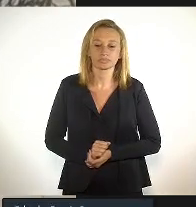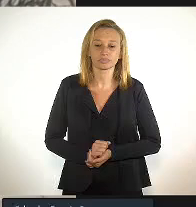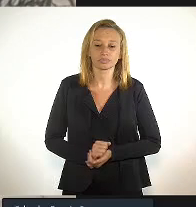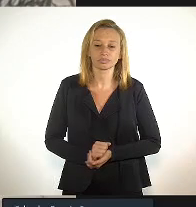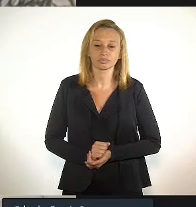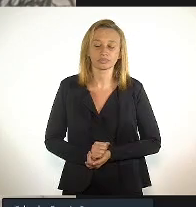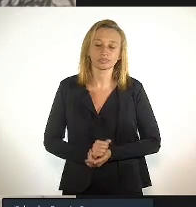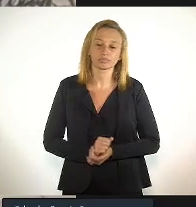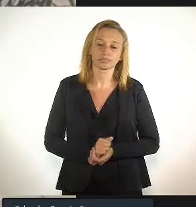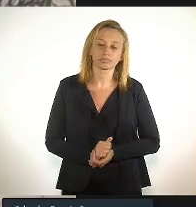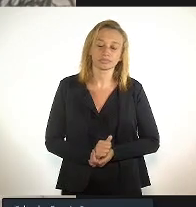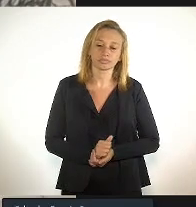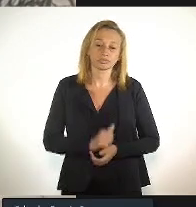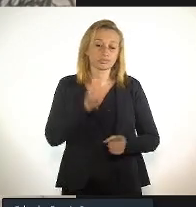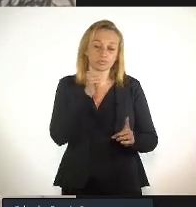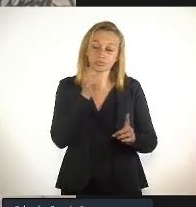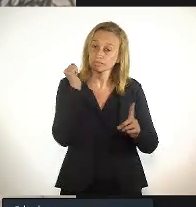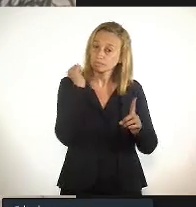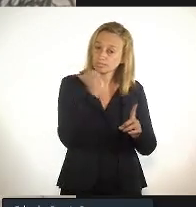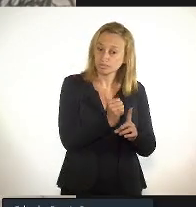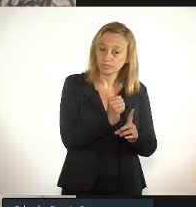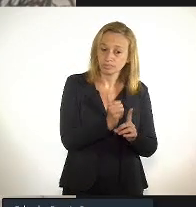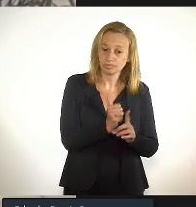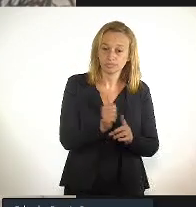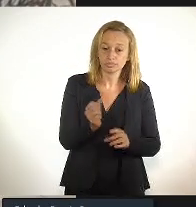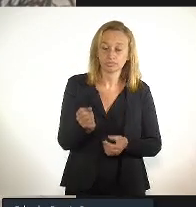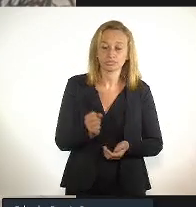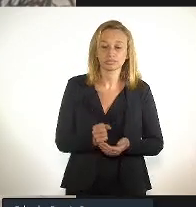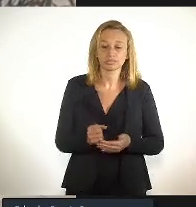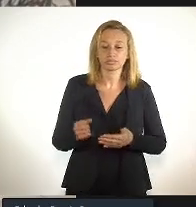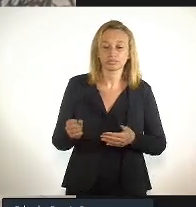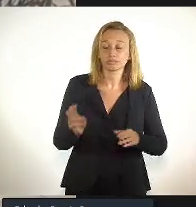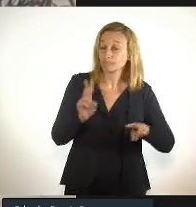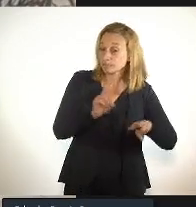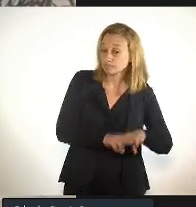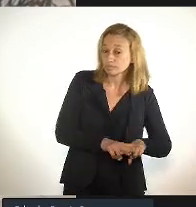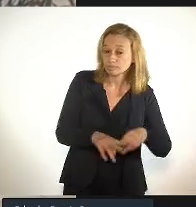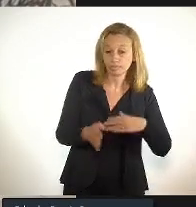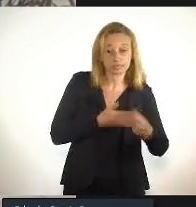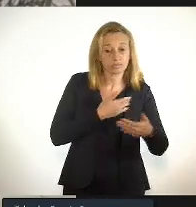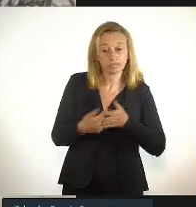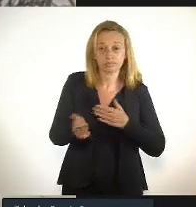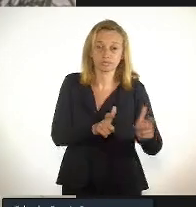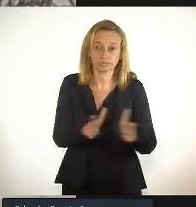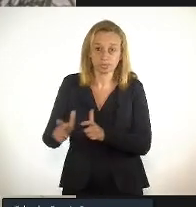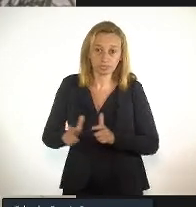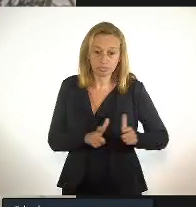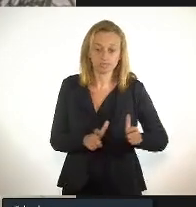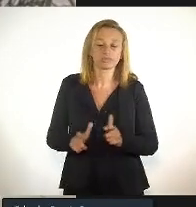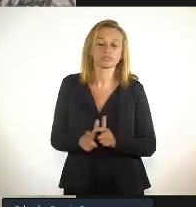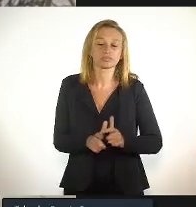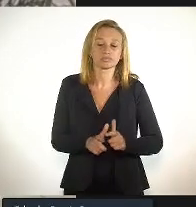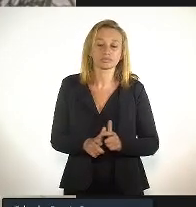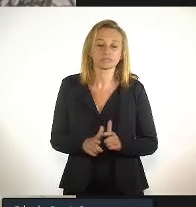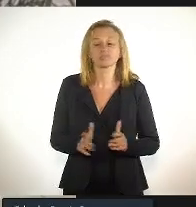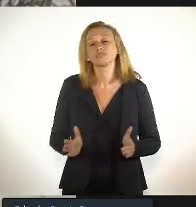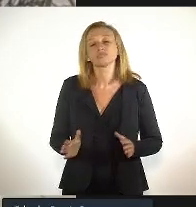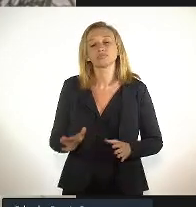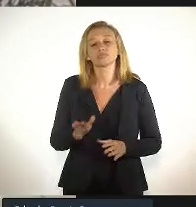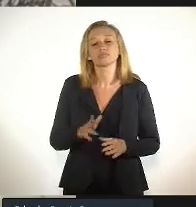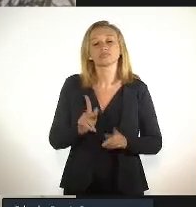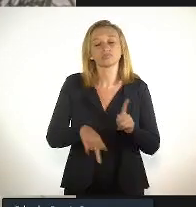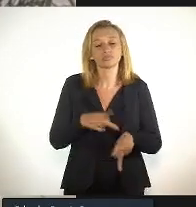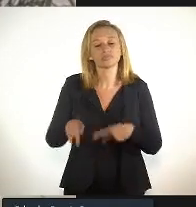nos homicídios, nos feminicídios, seja no encarceramento da população negra. Então, é fundamental